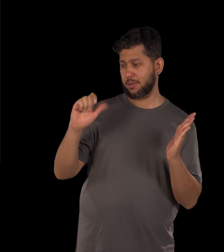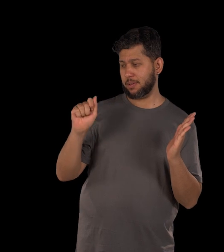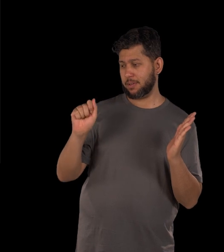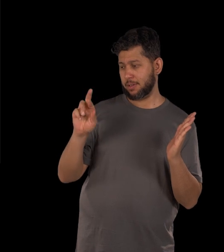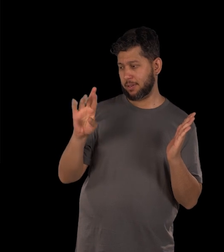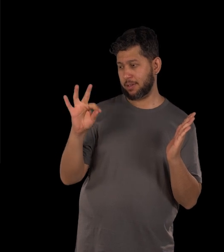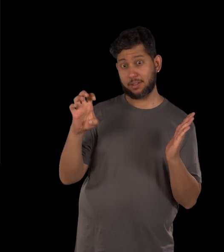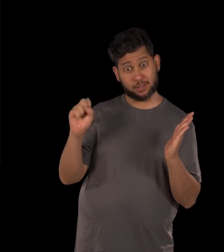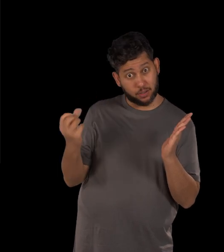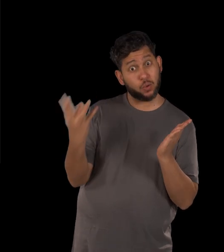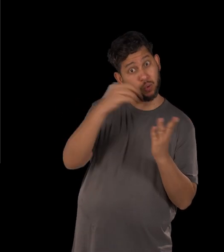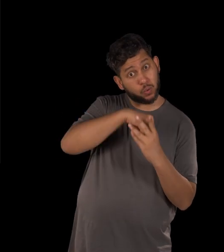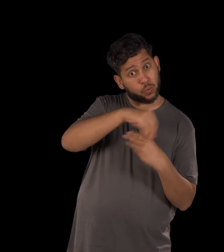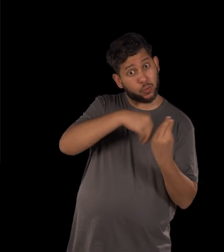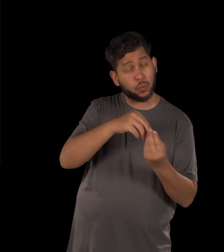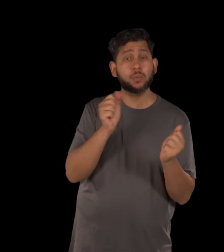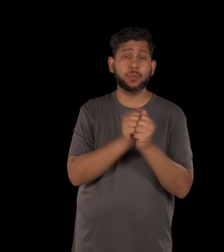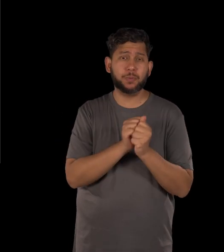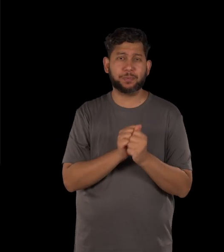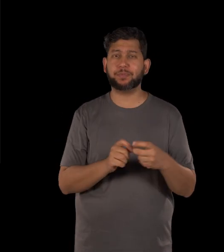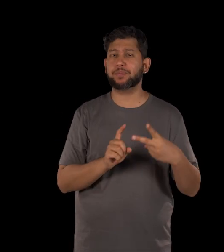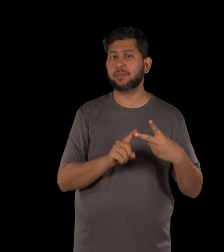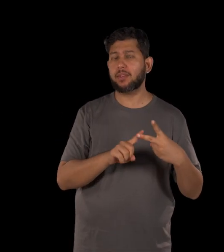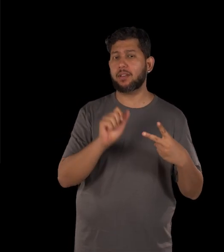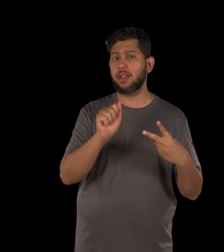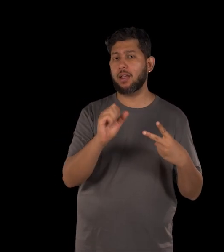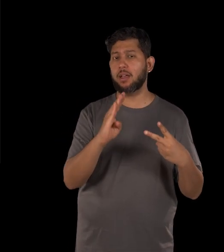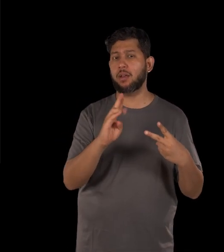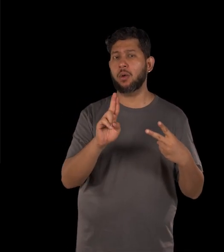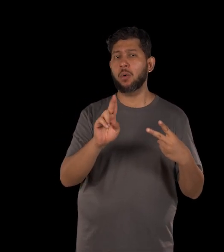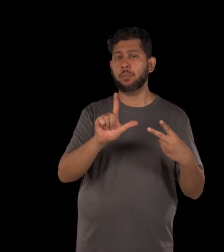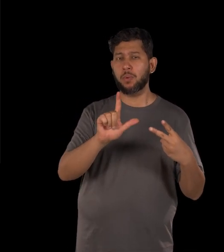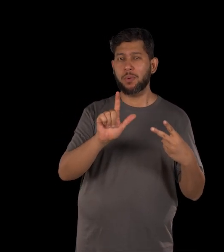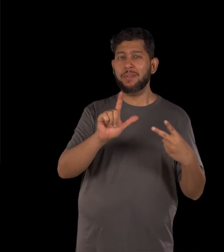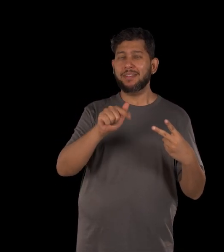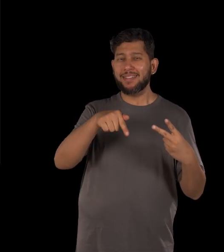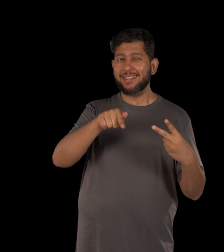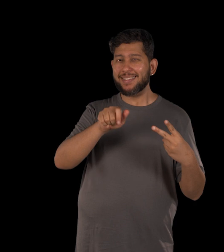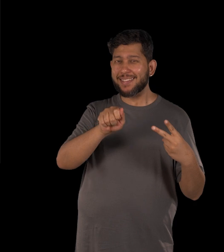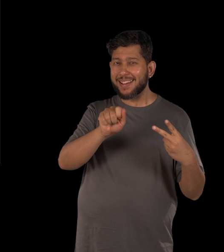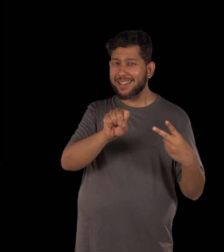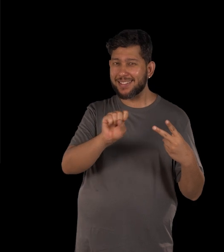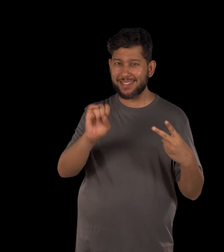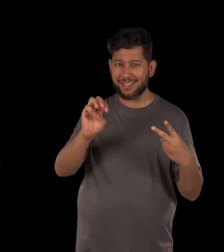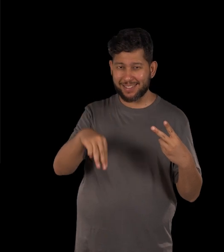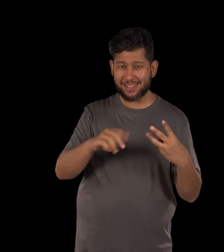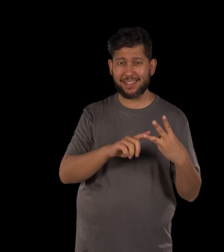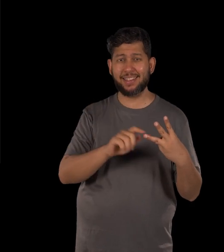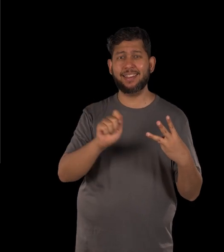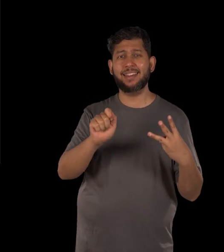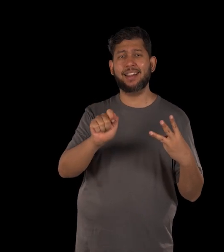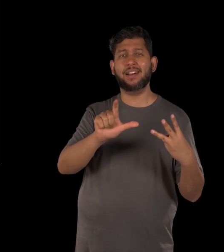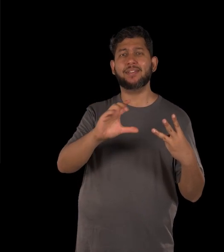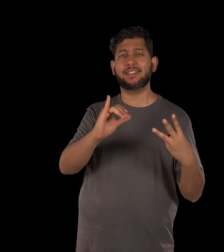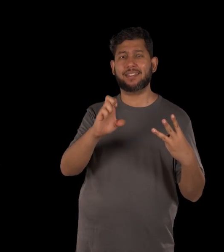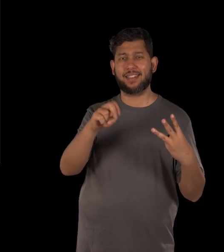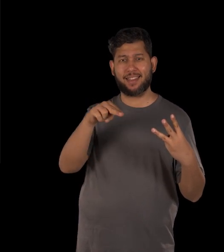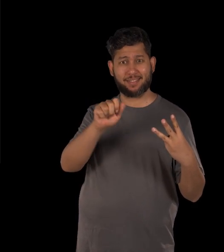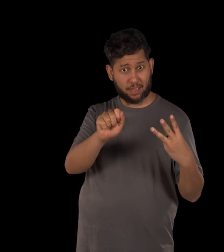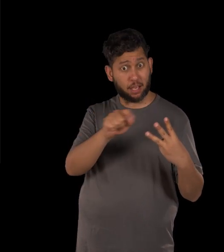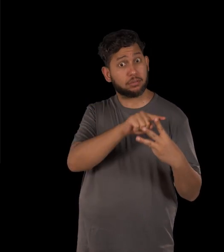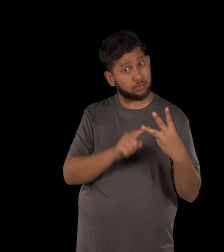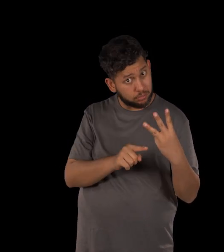com os escritos de Hipócrates, Abu-Qasim e Avicena, por meio dos árabes que invadiram a